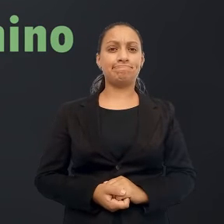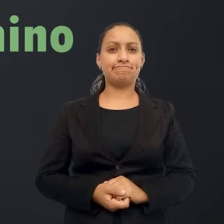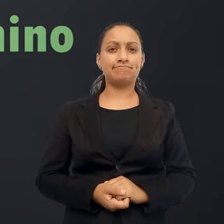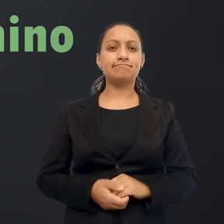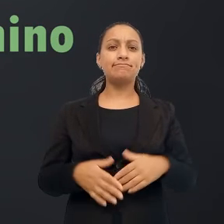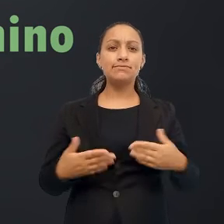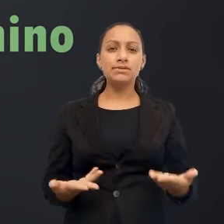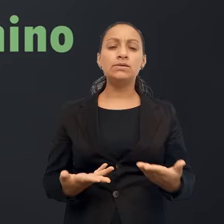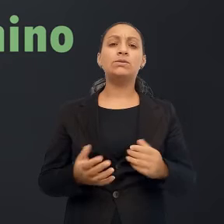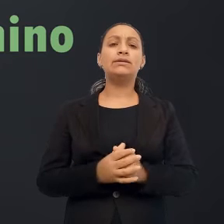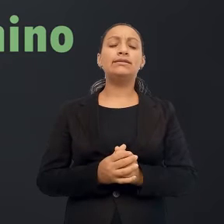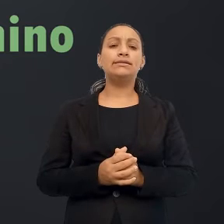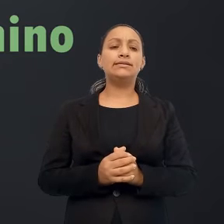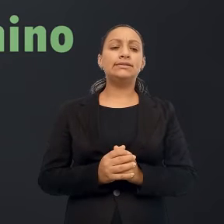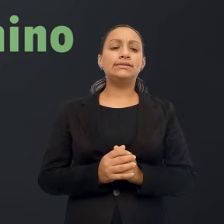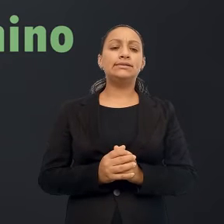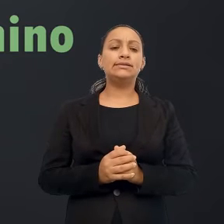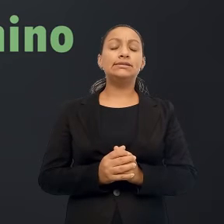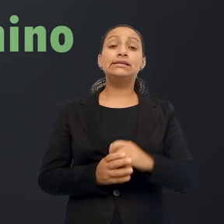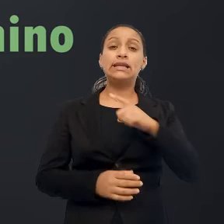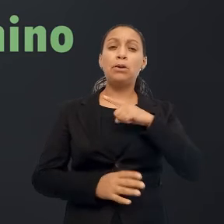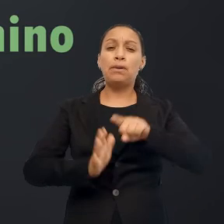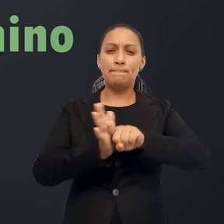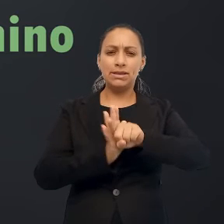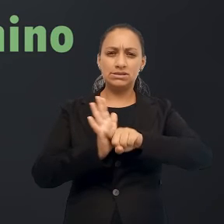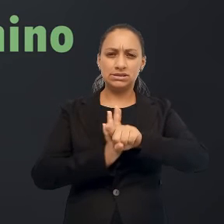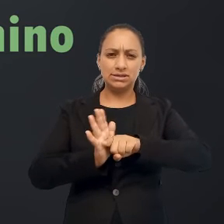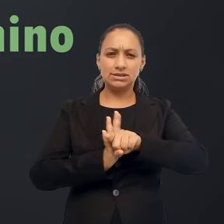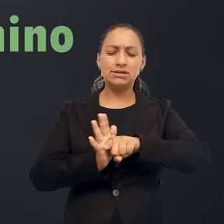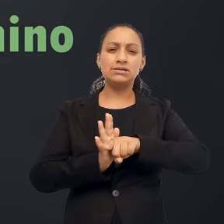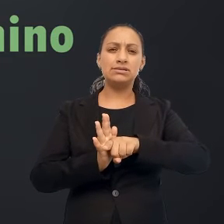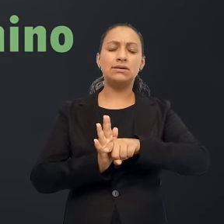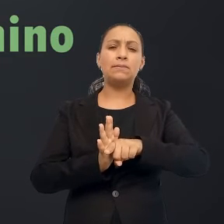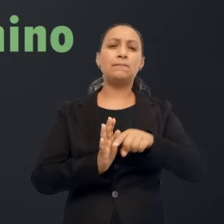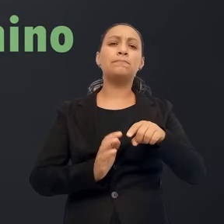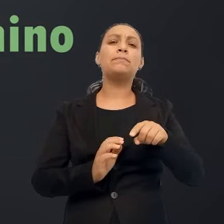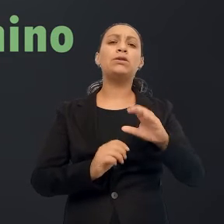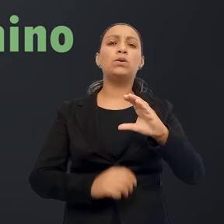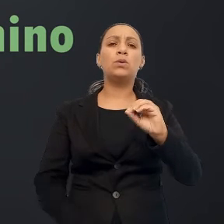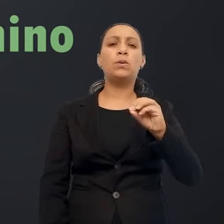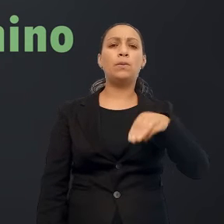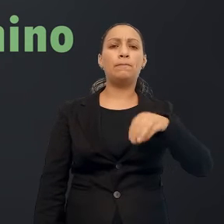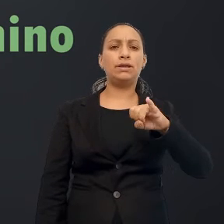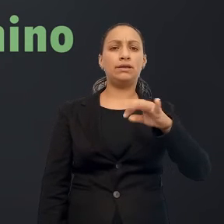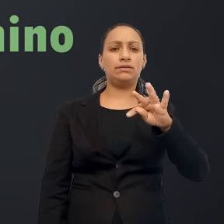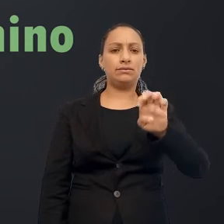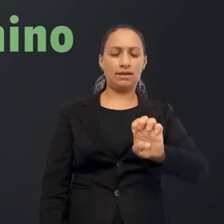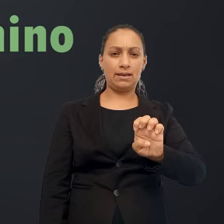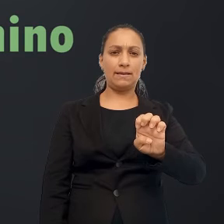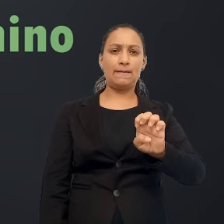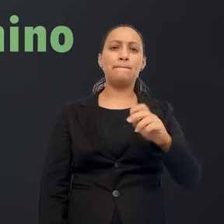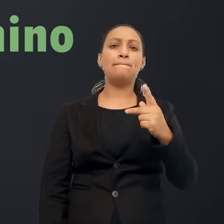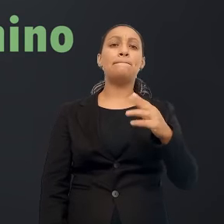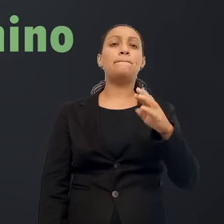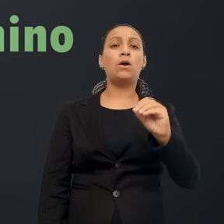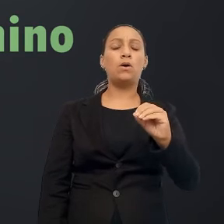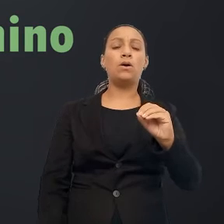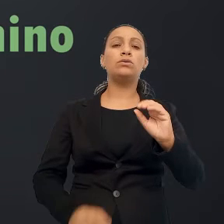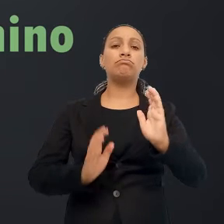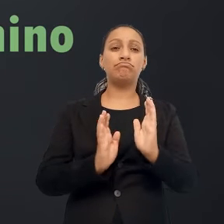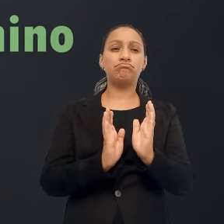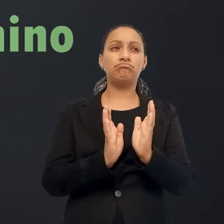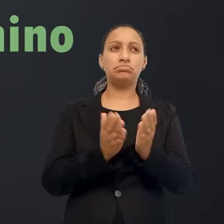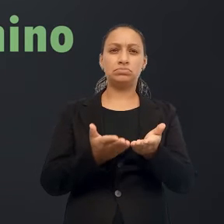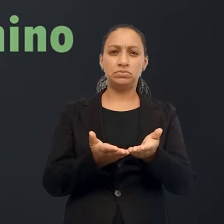Nós tivemos aqui uma pesquisa feita pelo Comitê Pró-Equidade de Gênero e Raça da